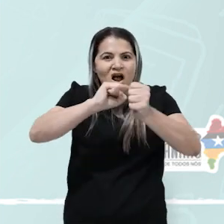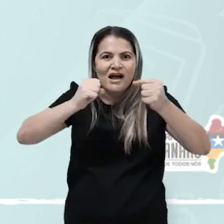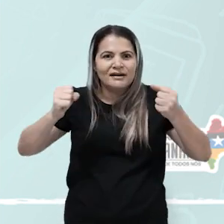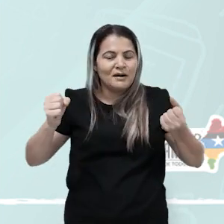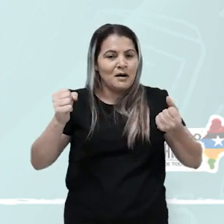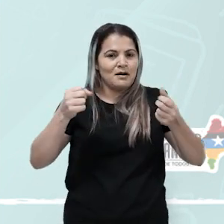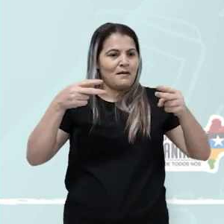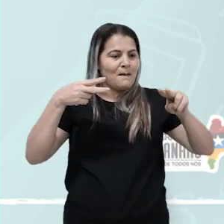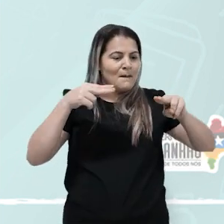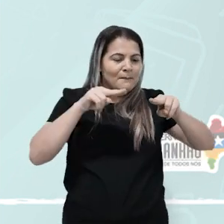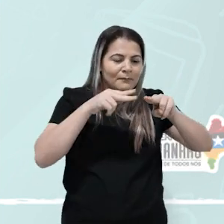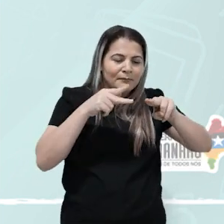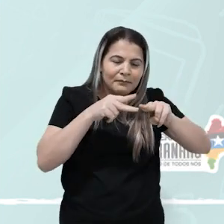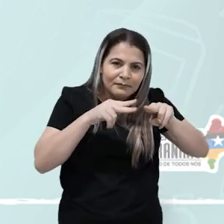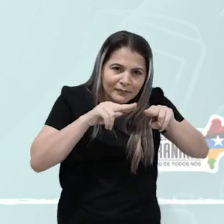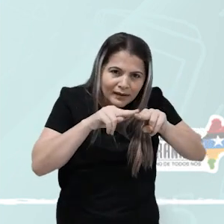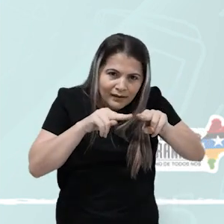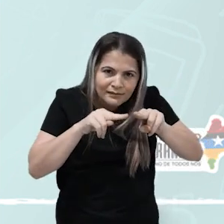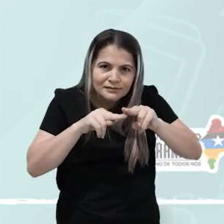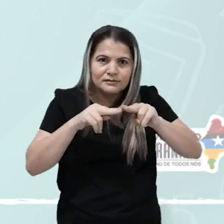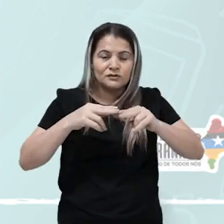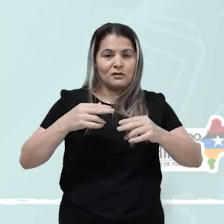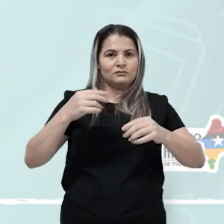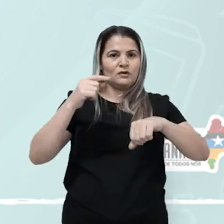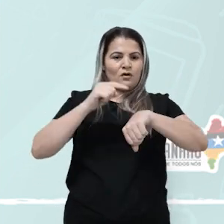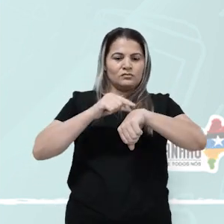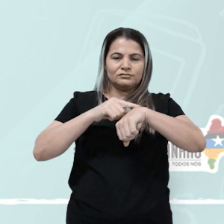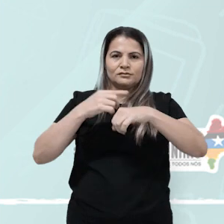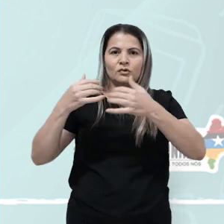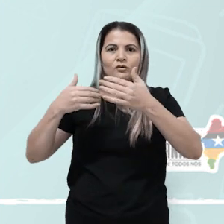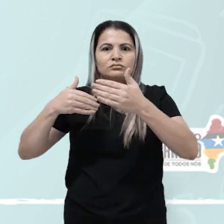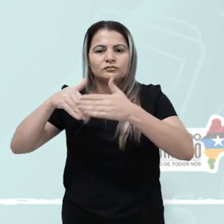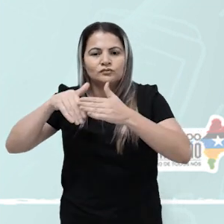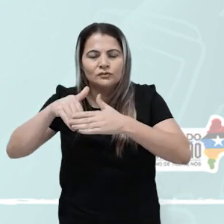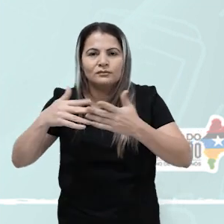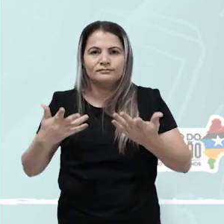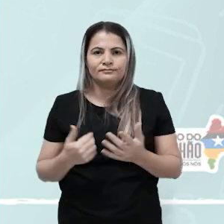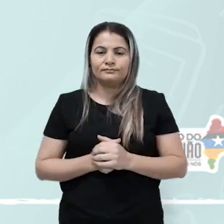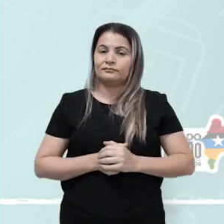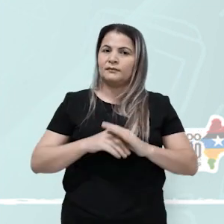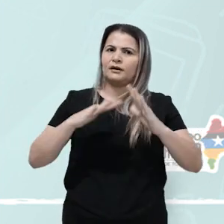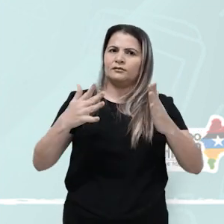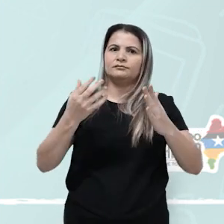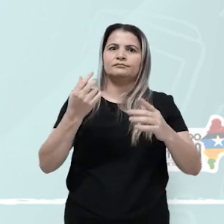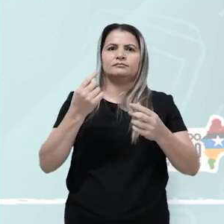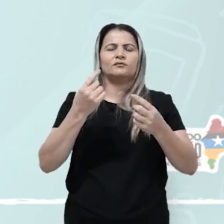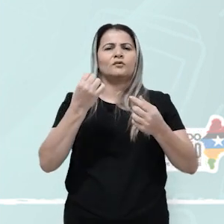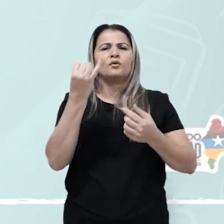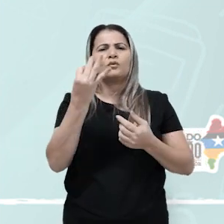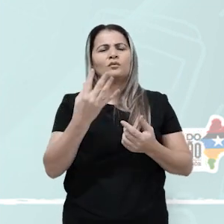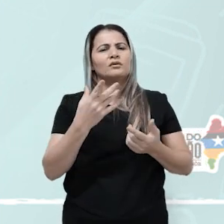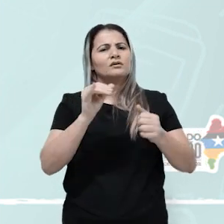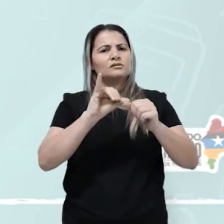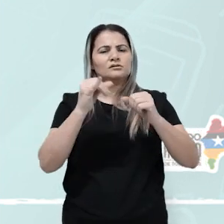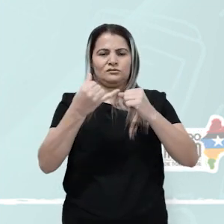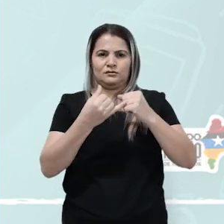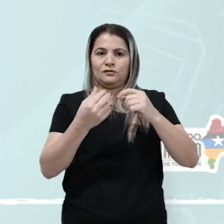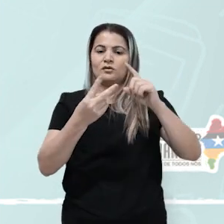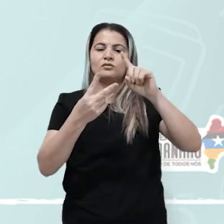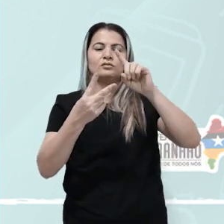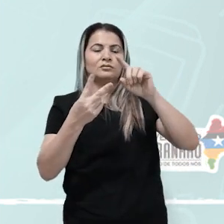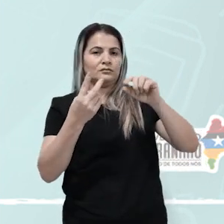jogo. Quantos adjetivos eu tenho? 2, que é o numeral, deliciosa, que é uma